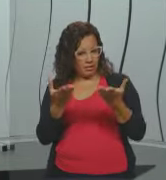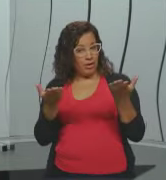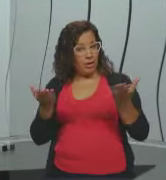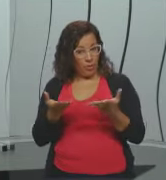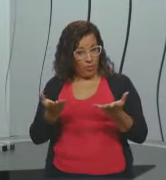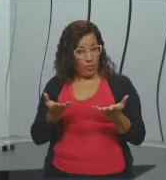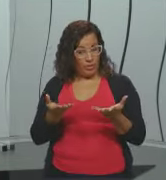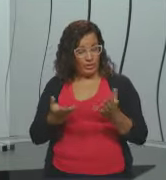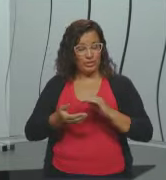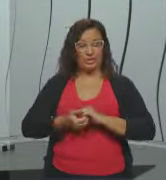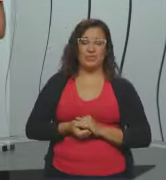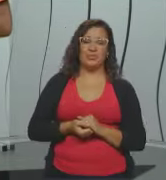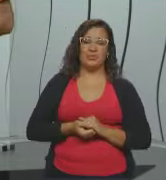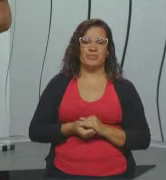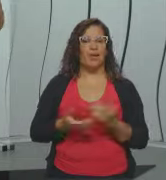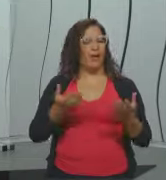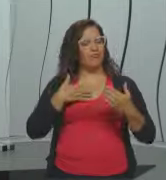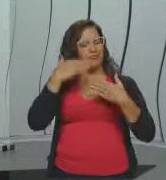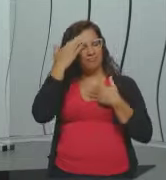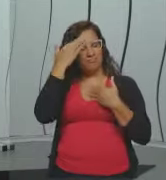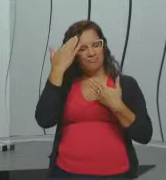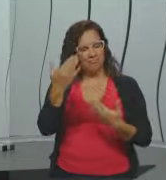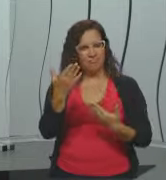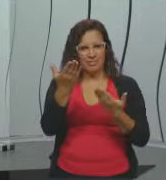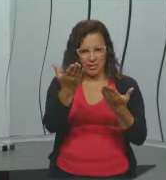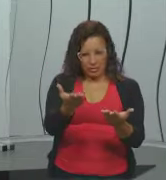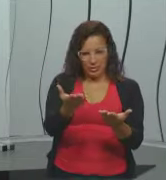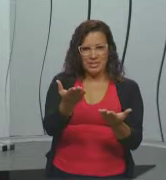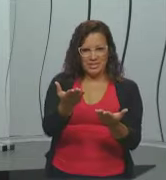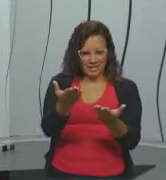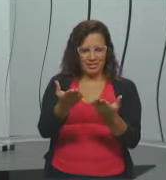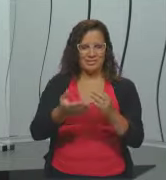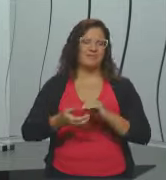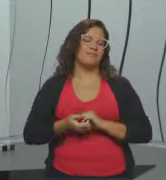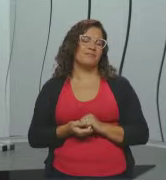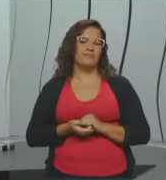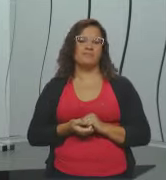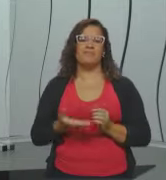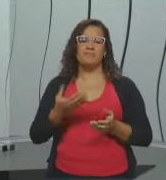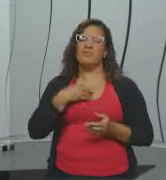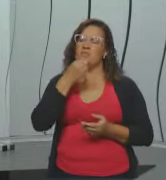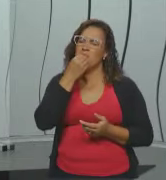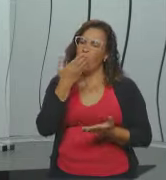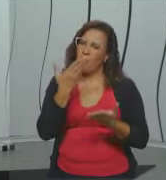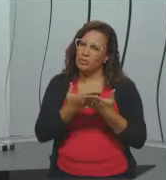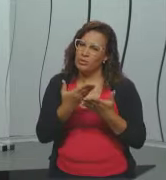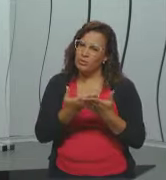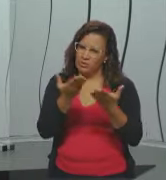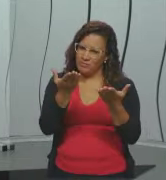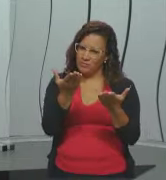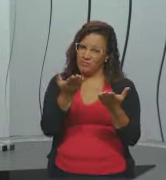hoje. Eu agradeço a você e desejo bons estudos.